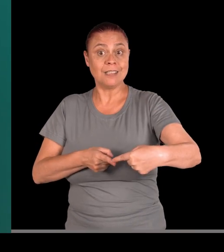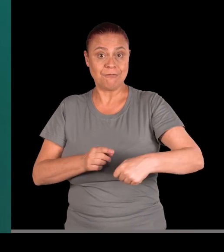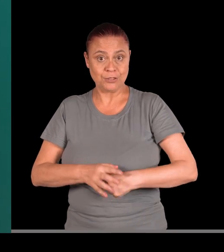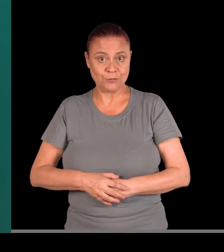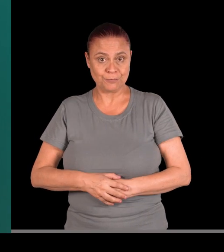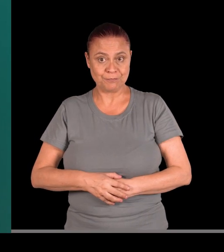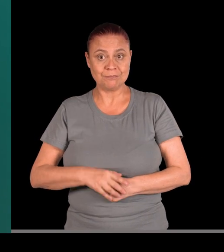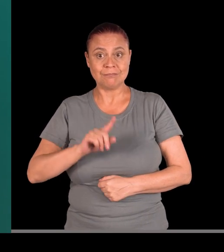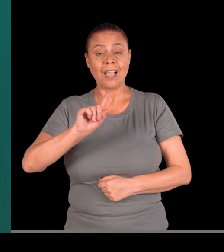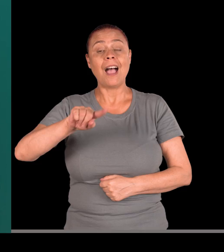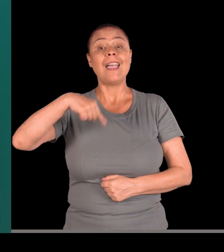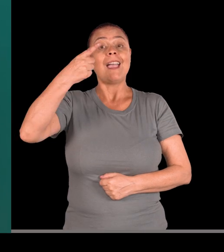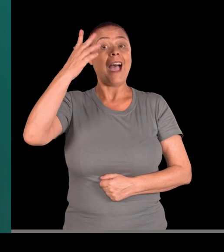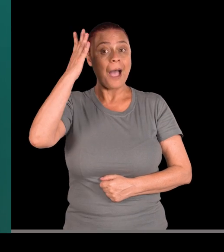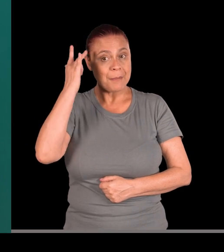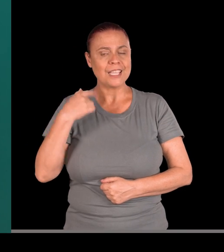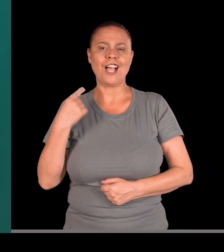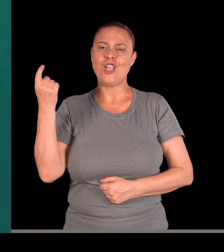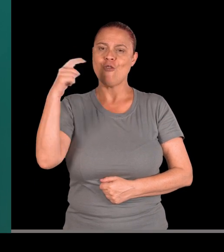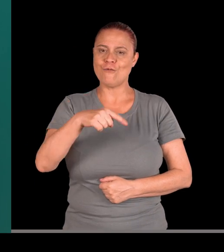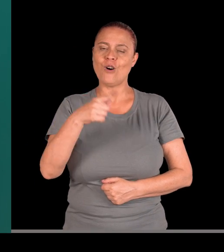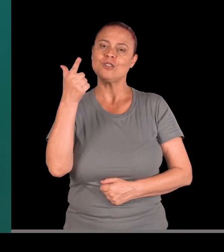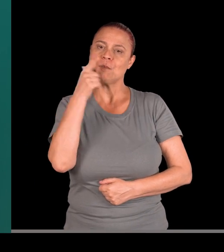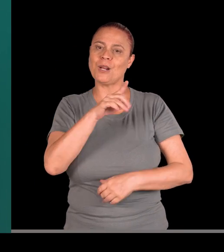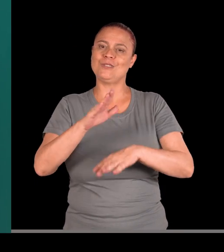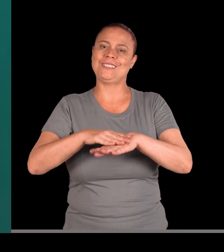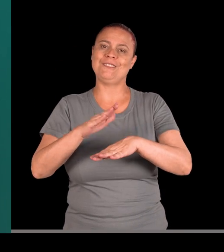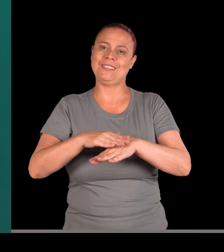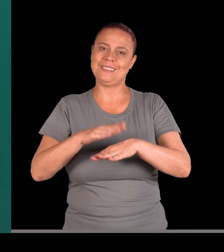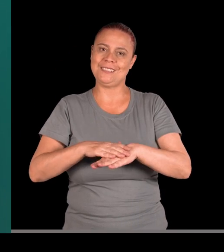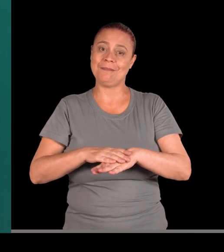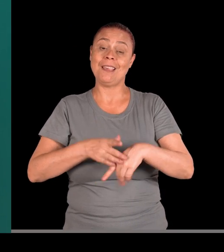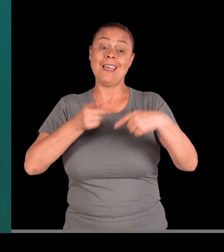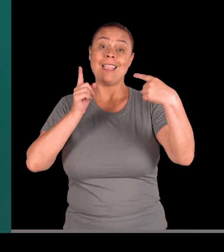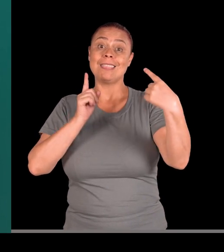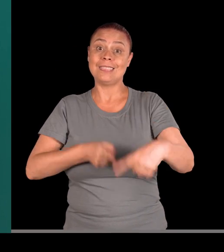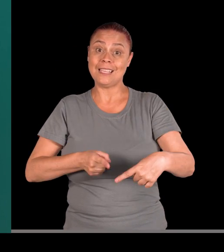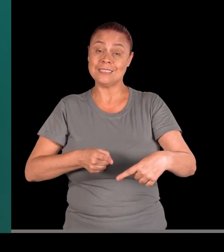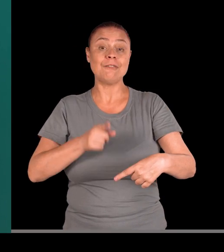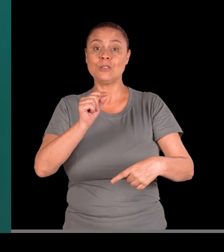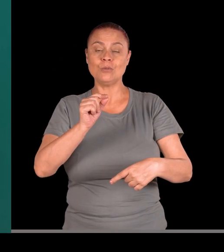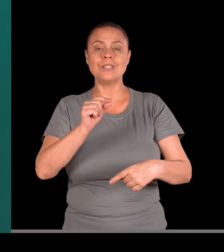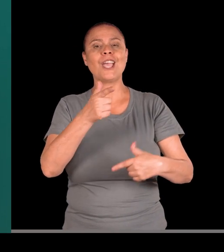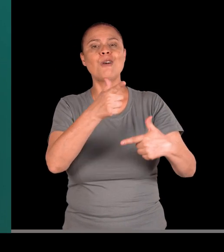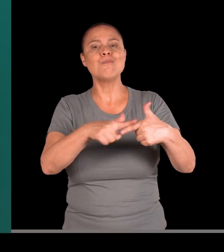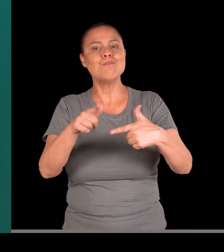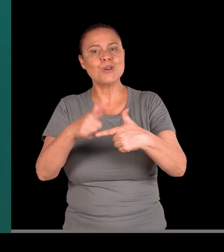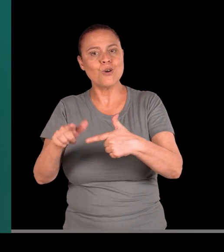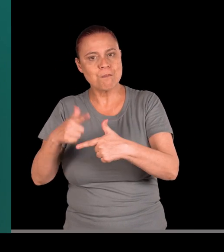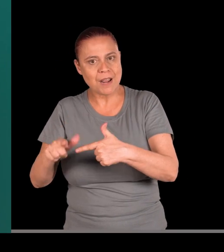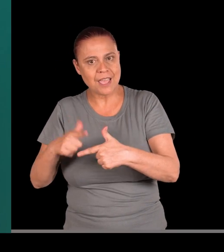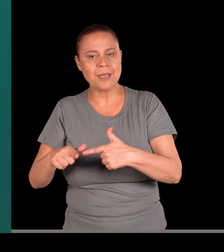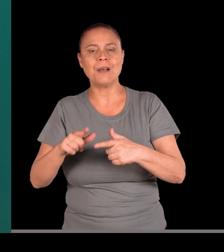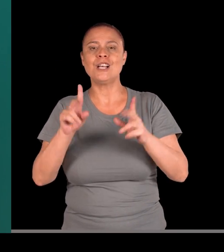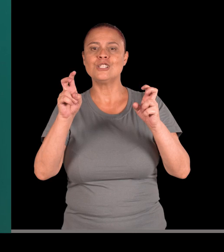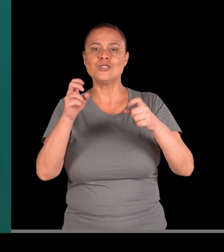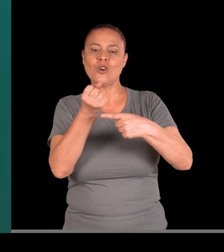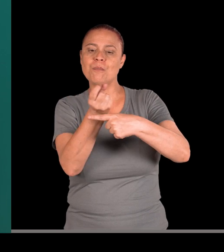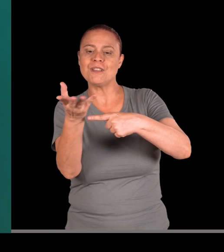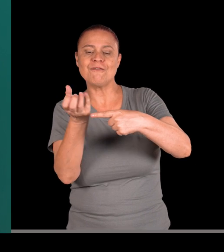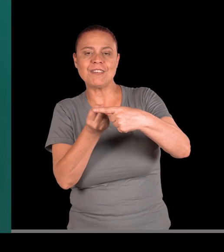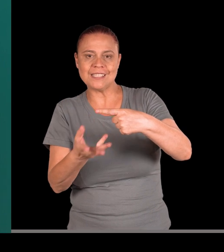desafio, que no dia seguinte eu volto no mesmo horário para resolver. O desafio serão situações e problemas